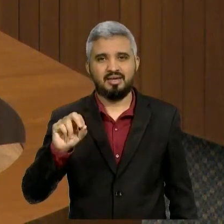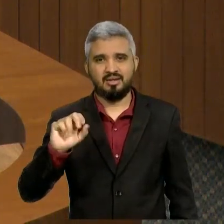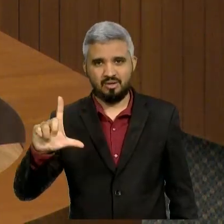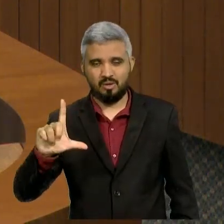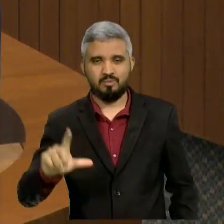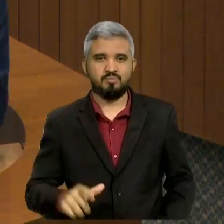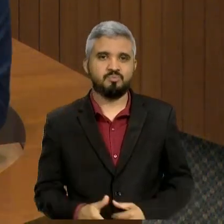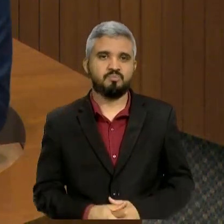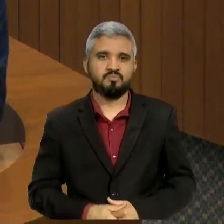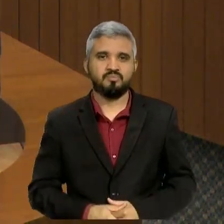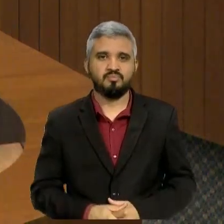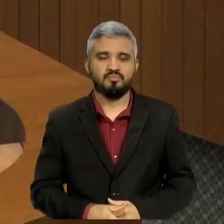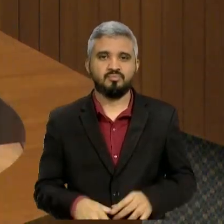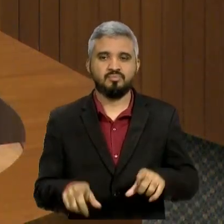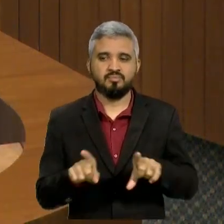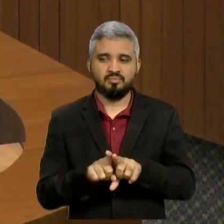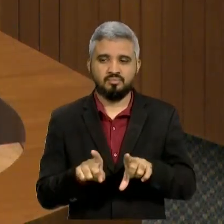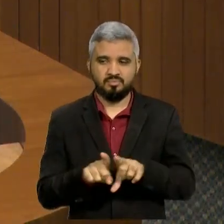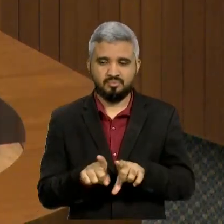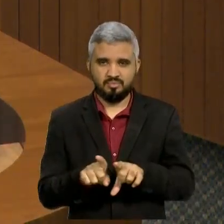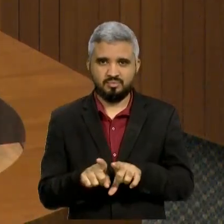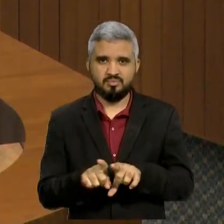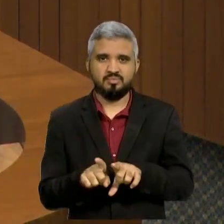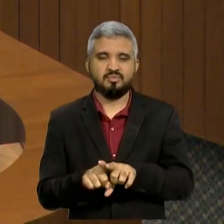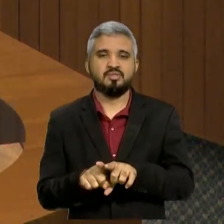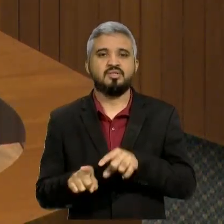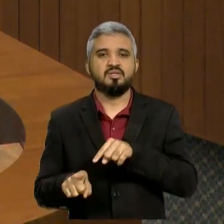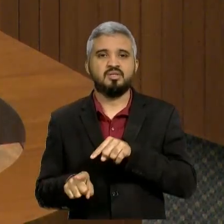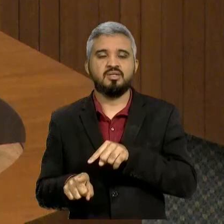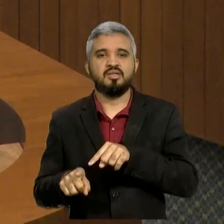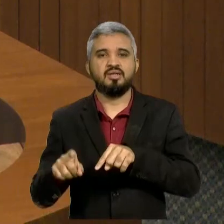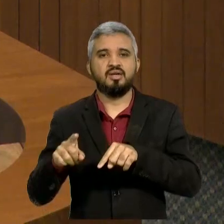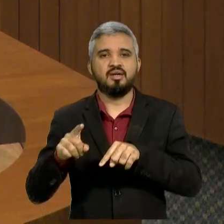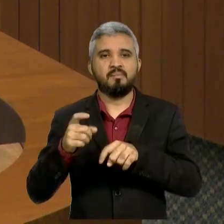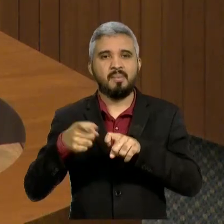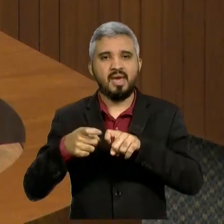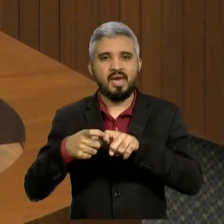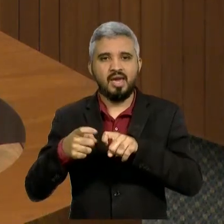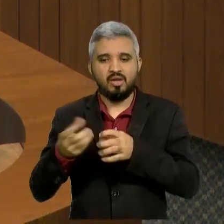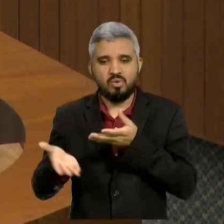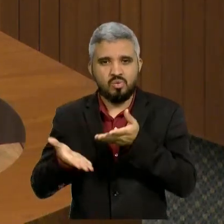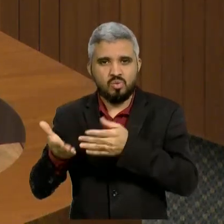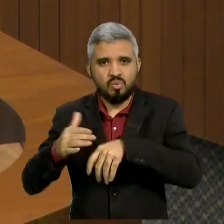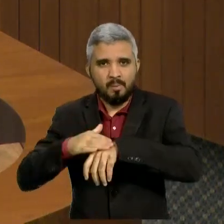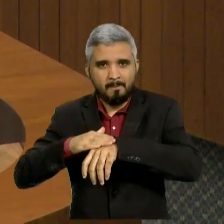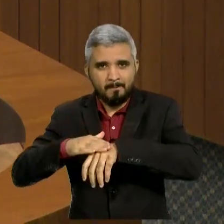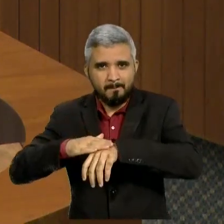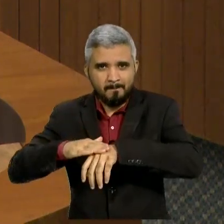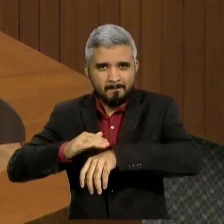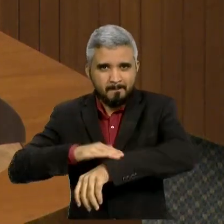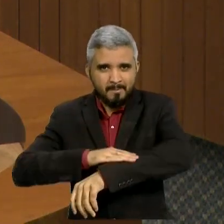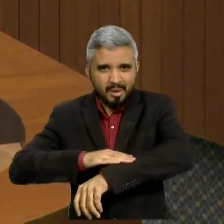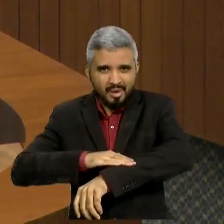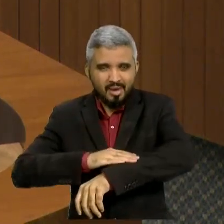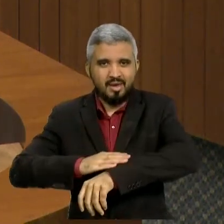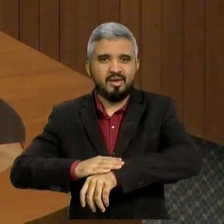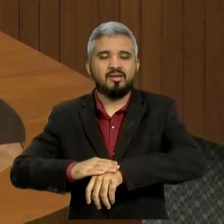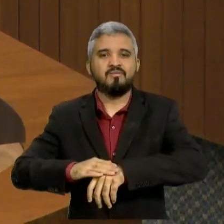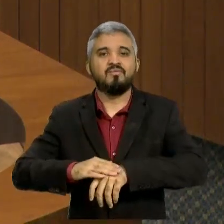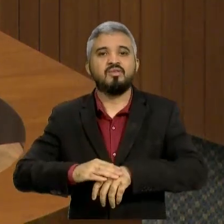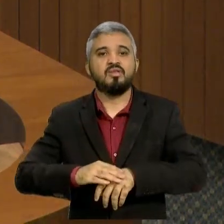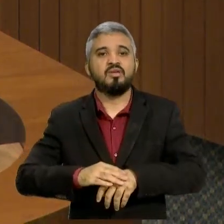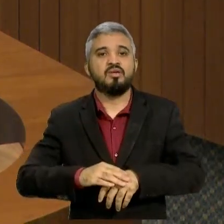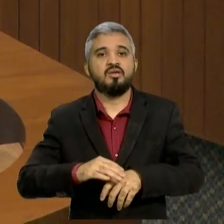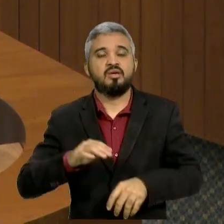aos a dermatologista Dra Priscila Sousa que junto com seu esposo Valderi que anestesista tem ido